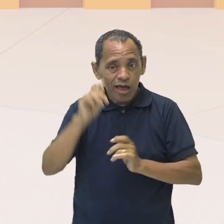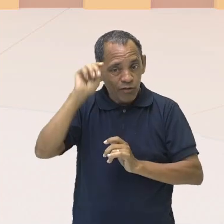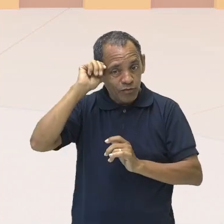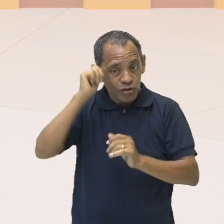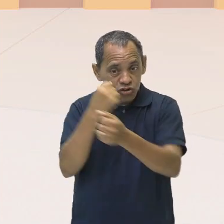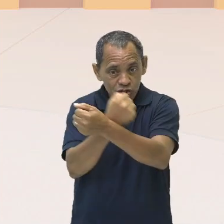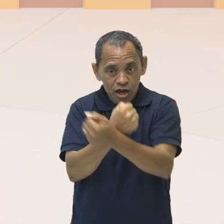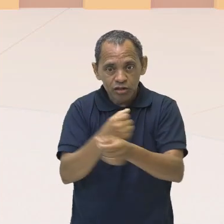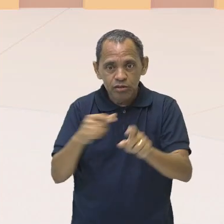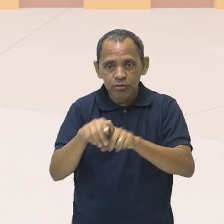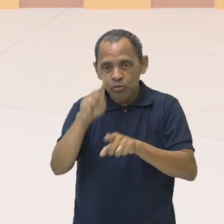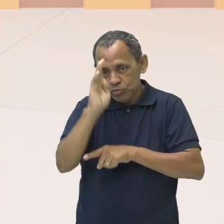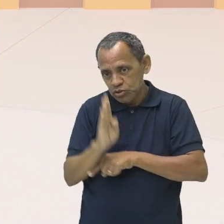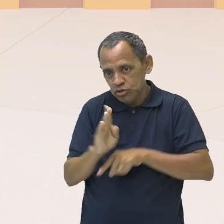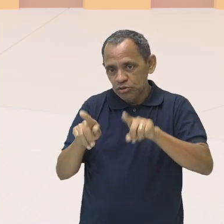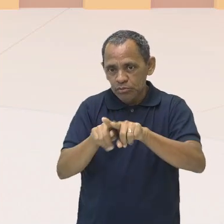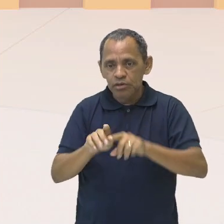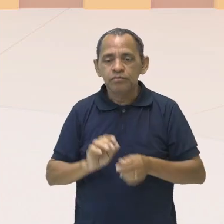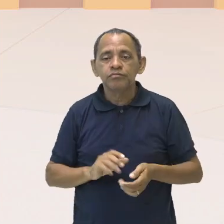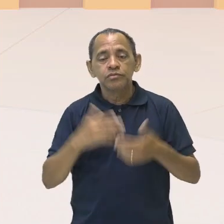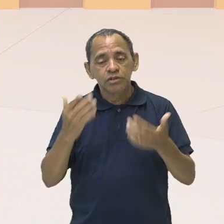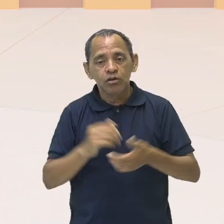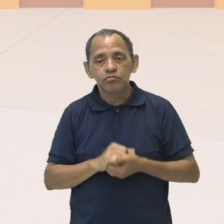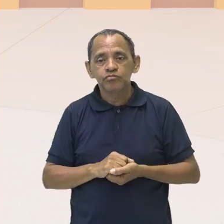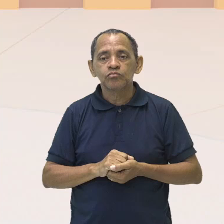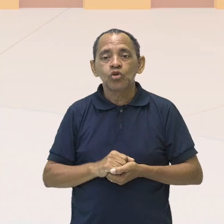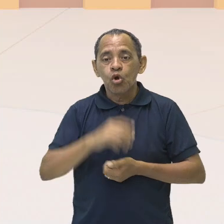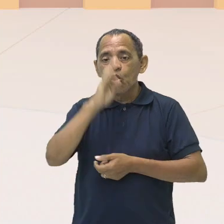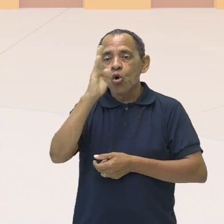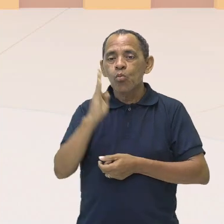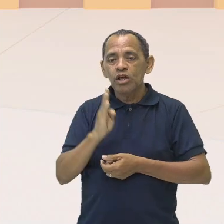país. Com isso, o Brasil se comprometeu